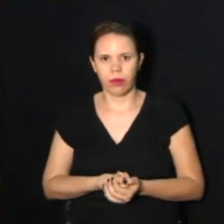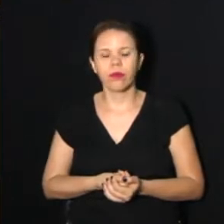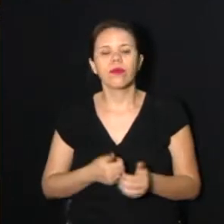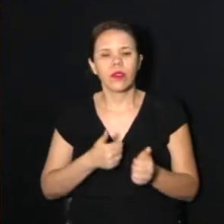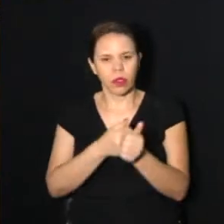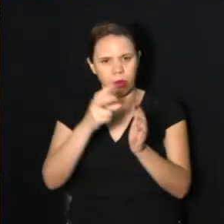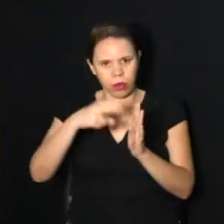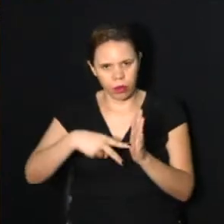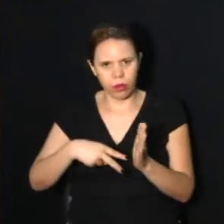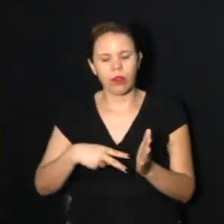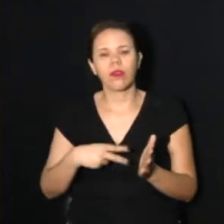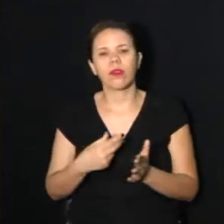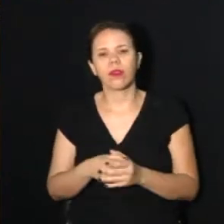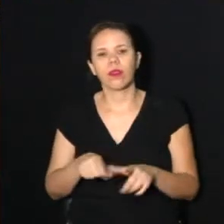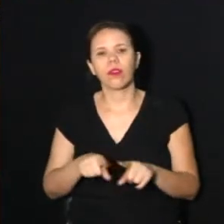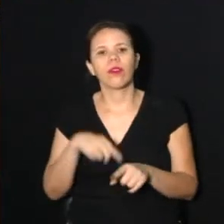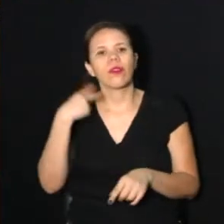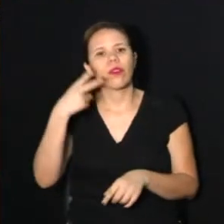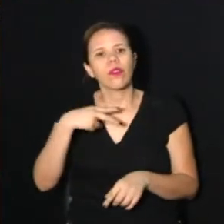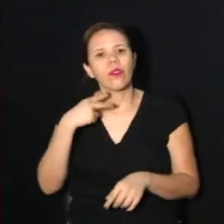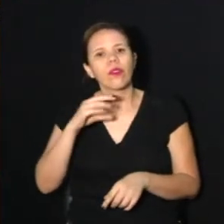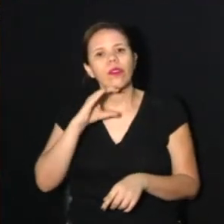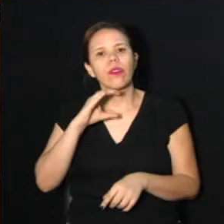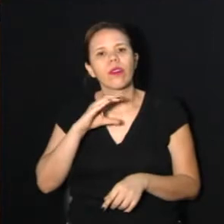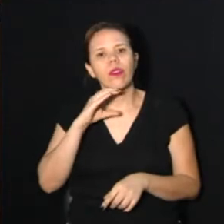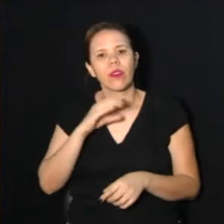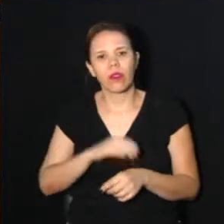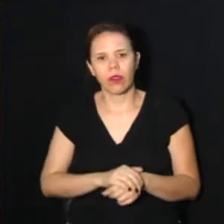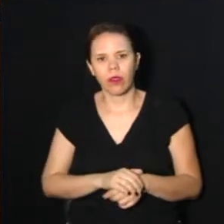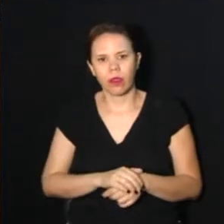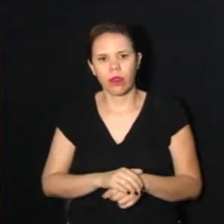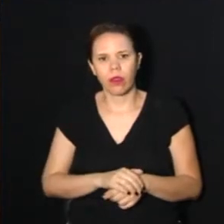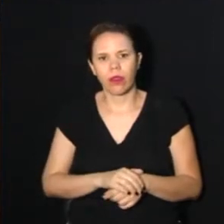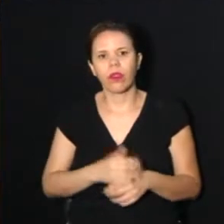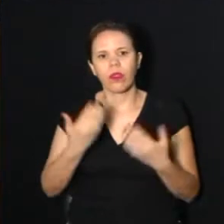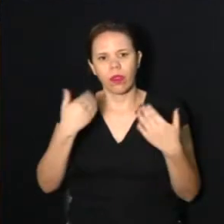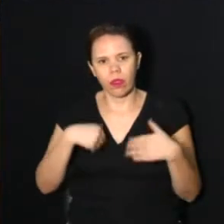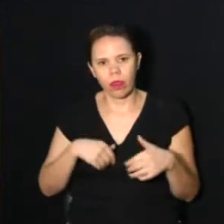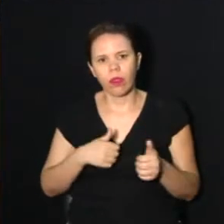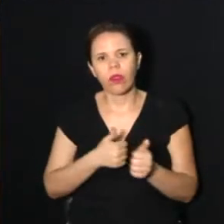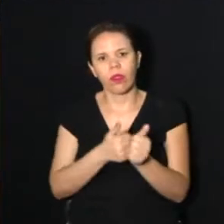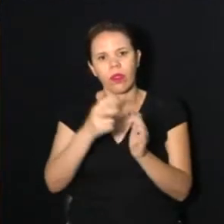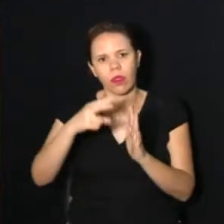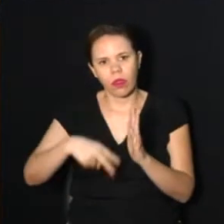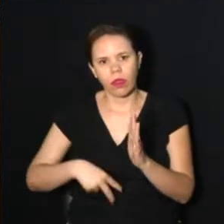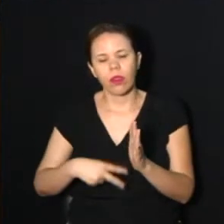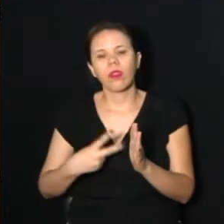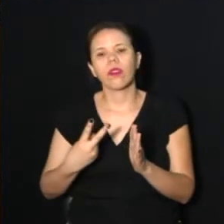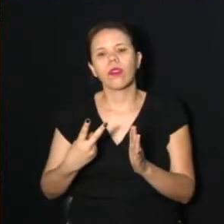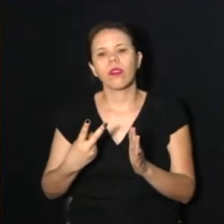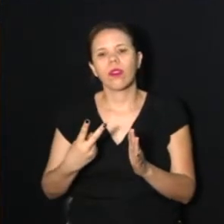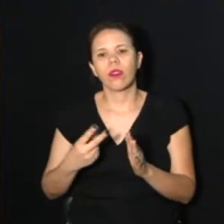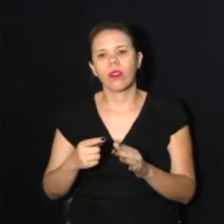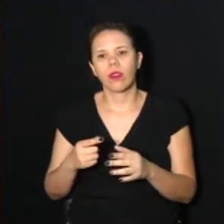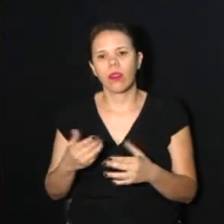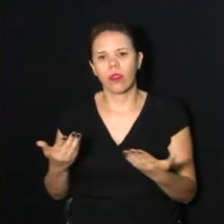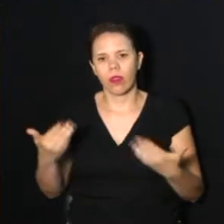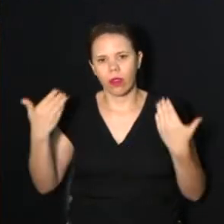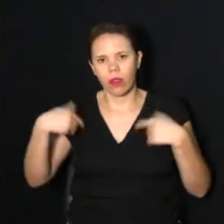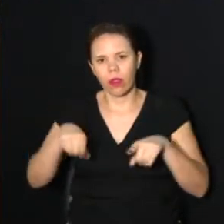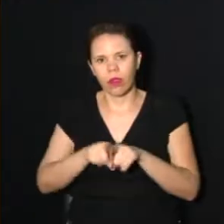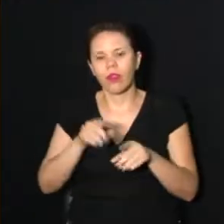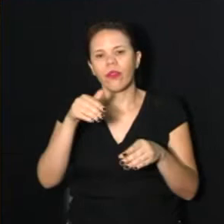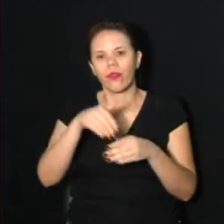Acompanho, senhor presidente. Vereador Carlão do PT. Eu acompanho o parecer do relator, senhor presidente. Na qualidade de membro da comissão, também